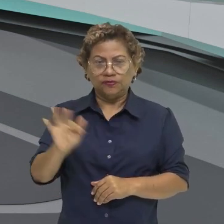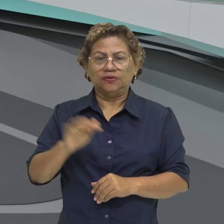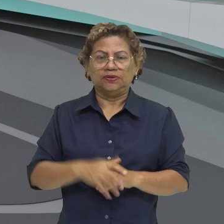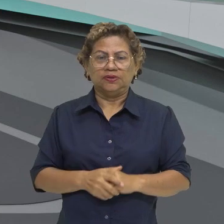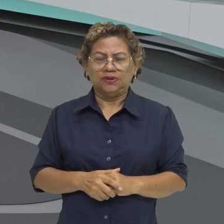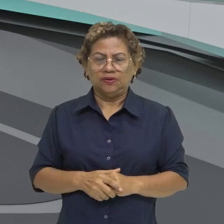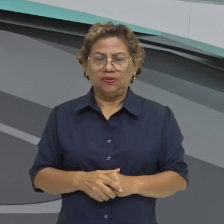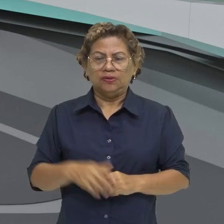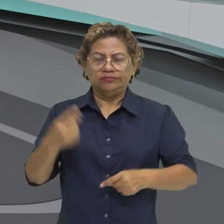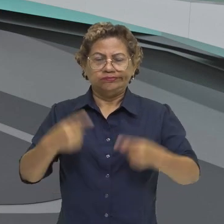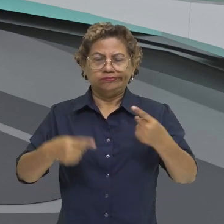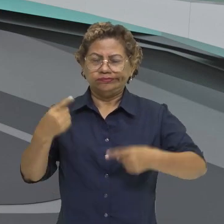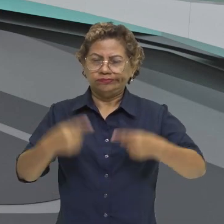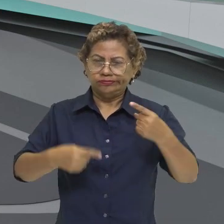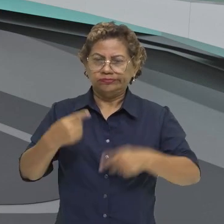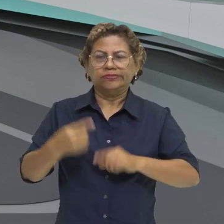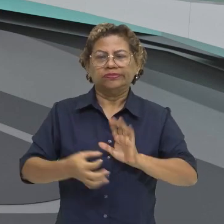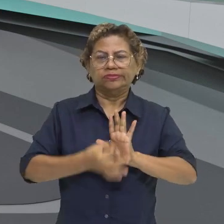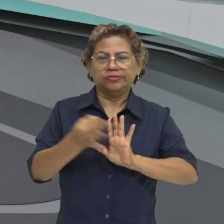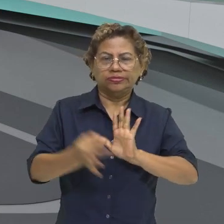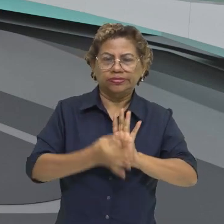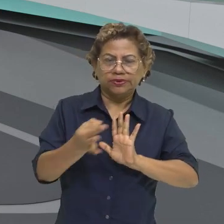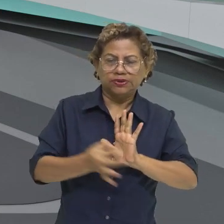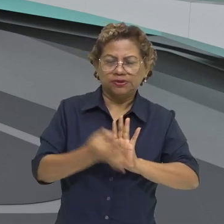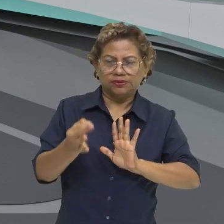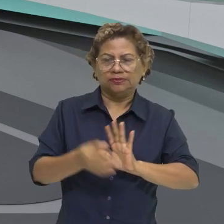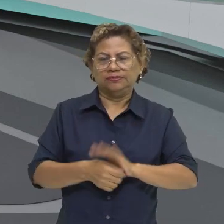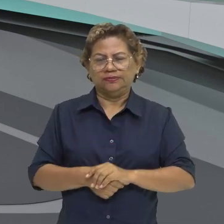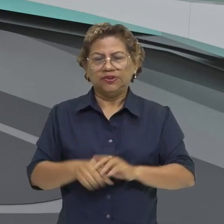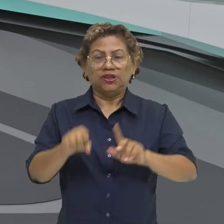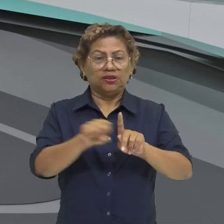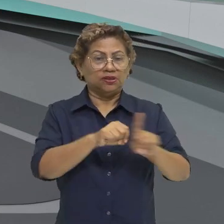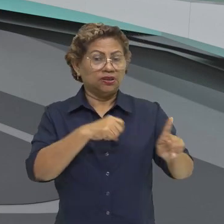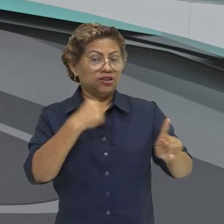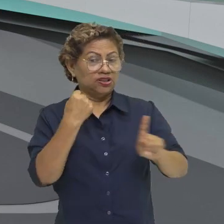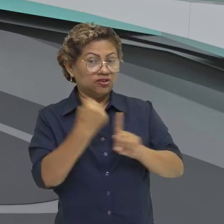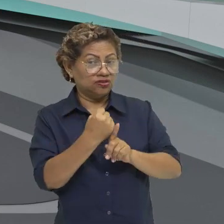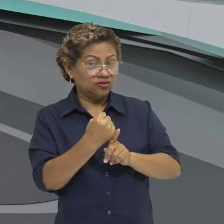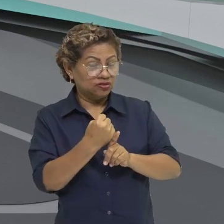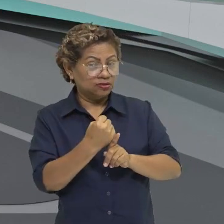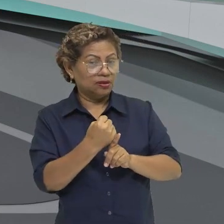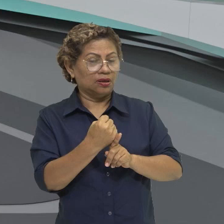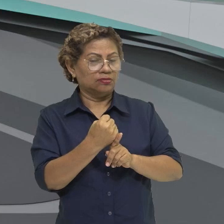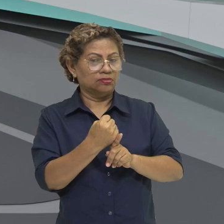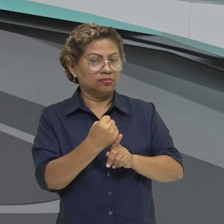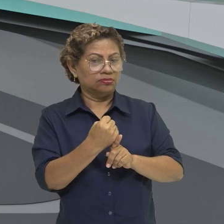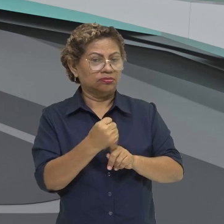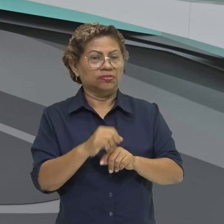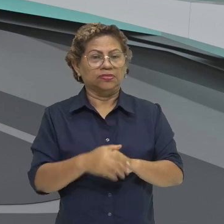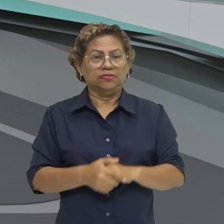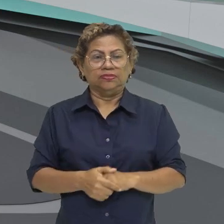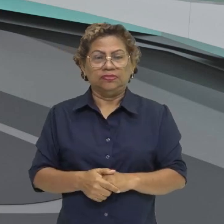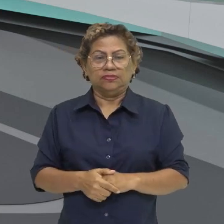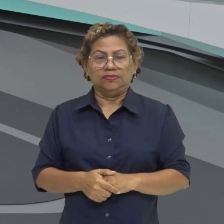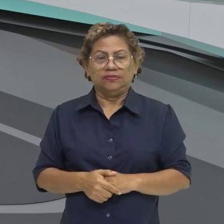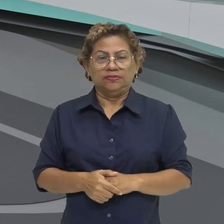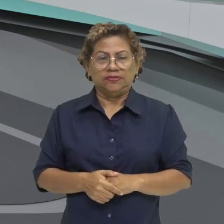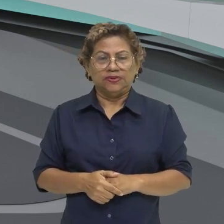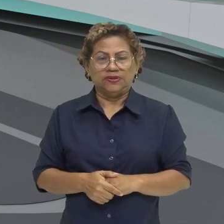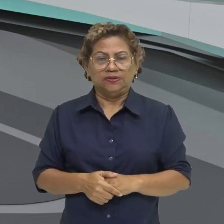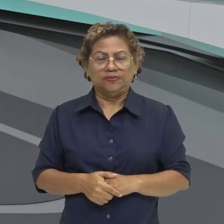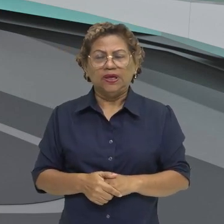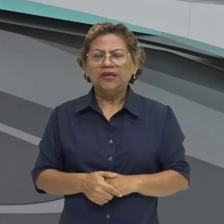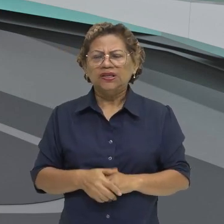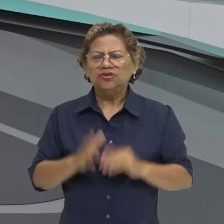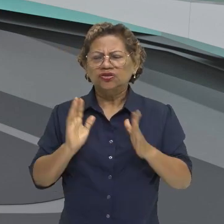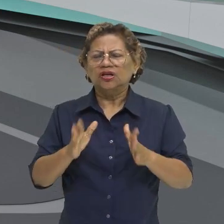em realizar a crítica social, a crítica política. Eu vou explanar um pouquinho mais, mas eu já vou